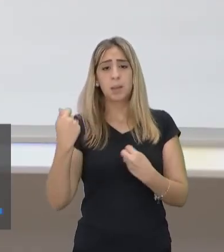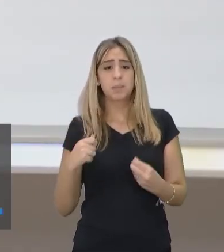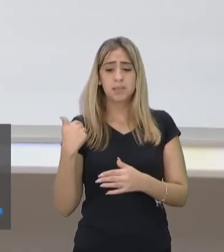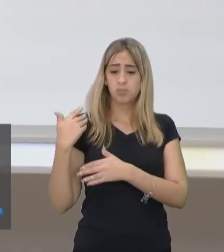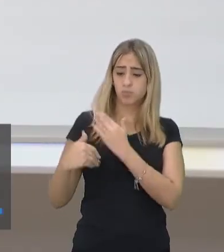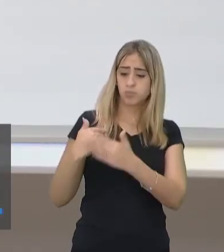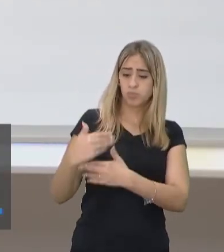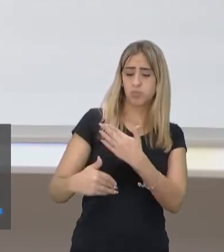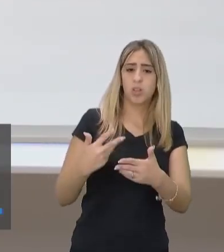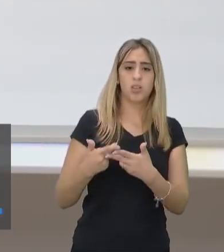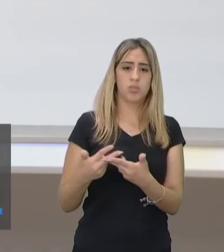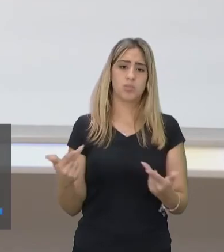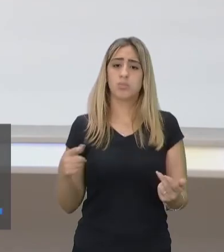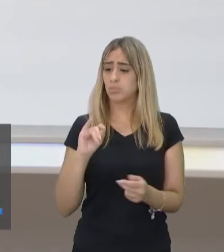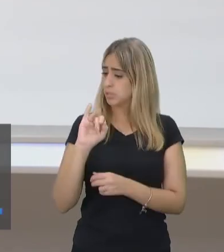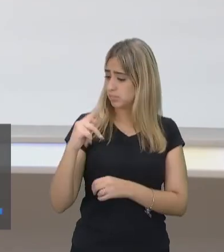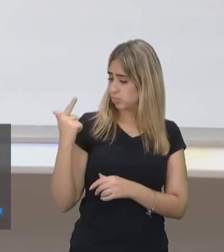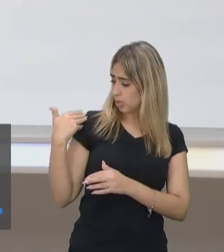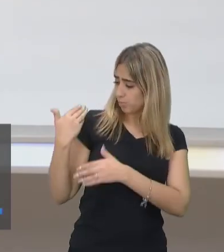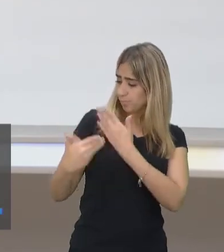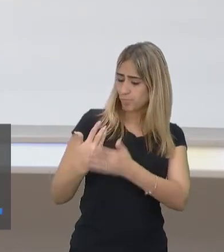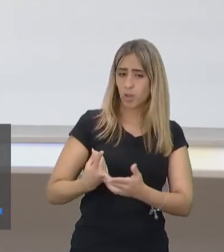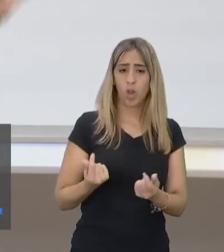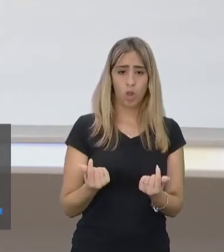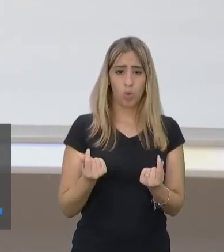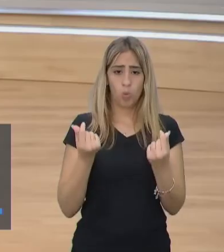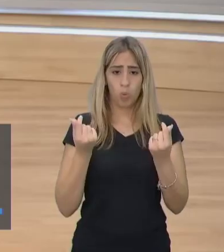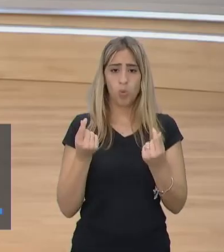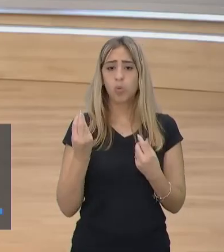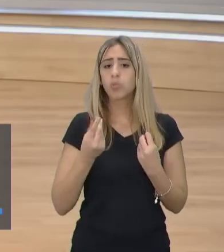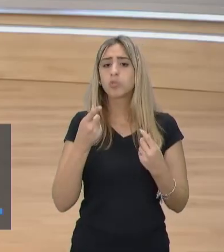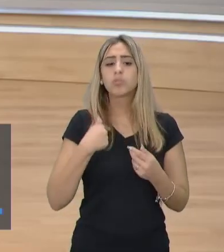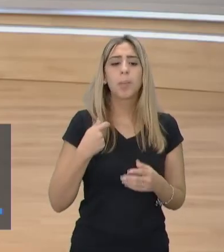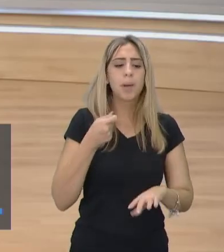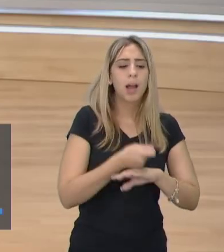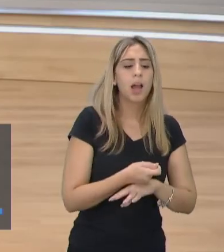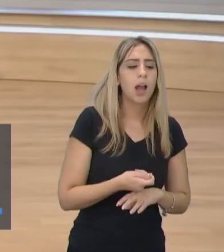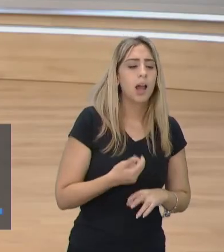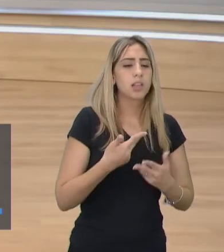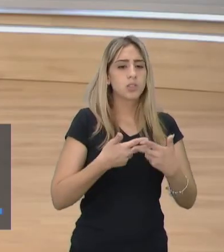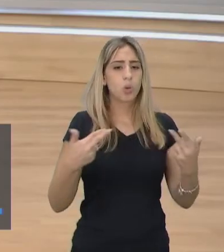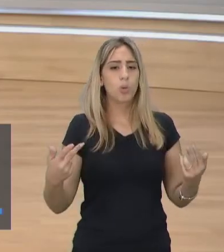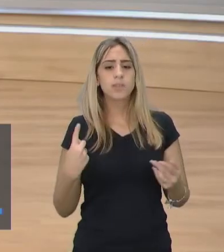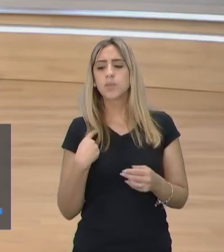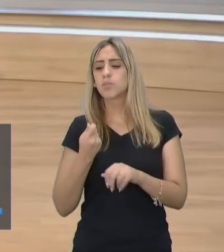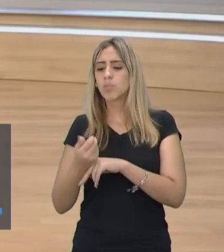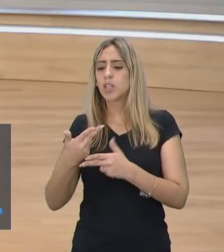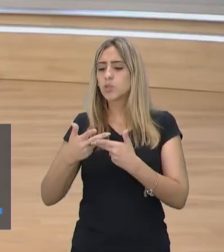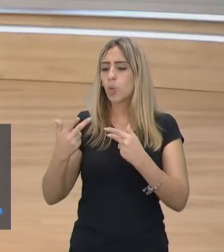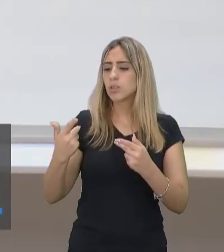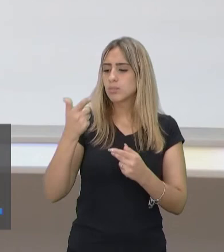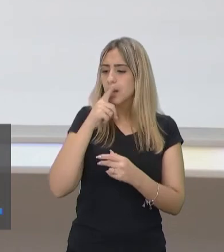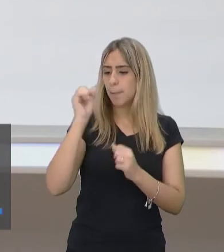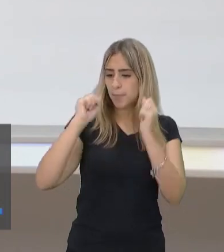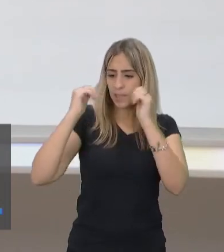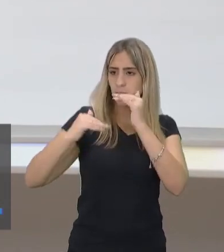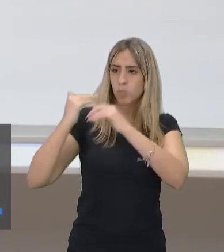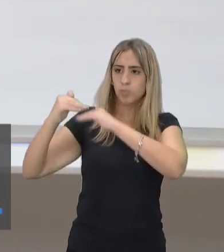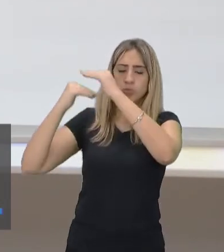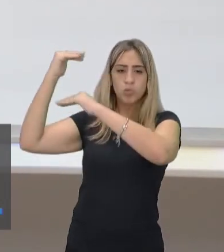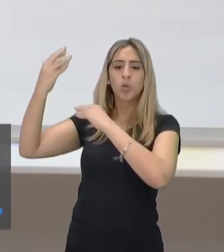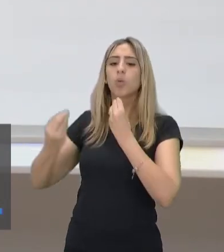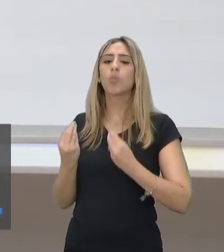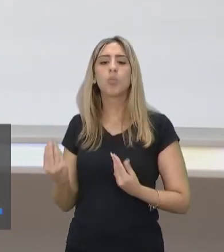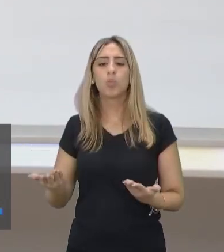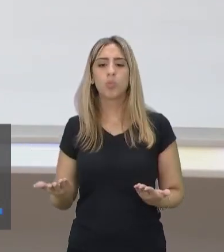gerar lucro. Porque se ele não gerar lucro, como é que você vai arcar com despesas? Como é que você vai fazer o negócio crescer? Então, se não gera